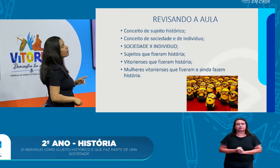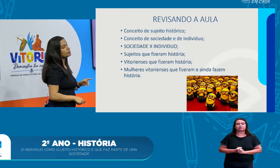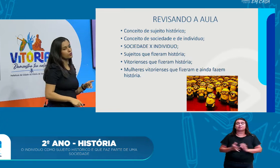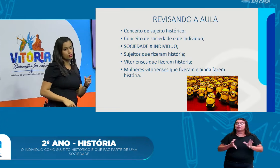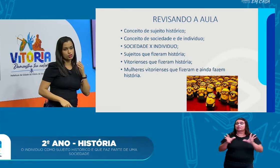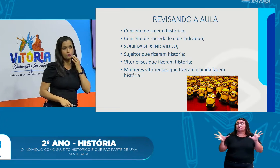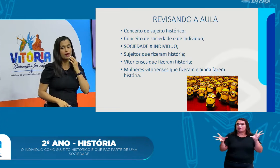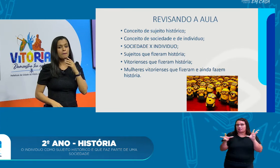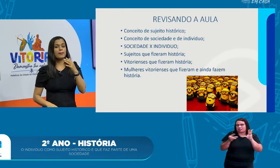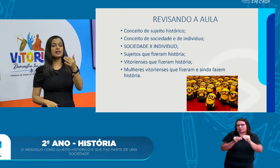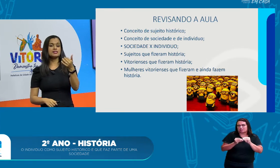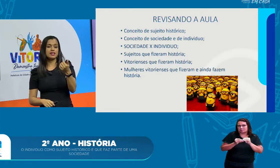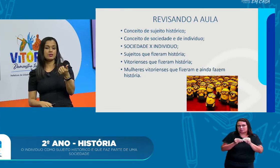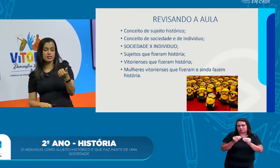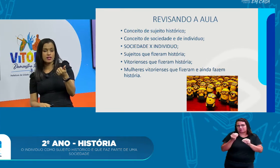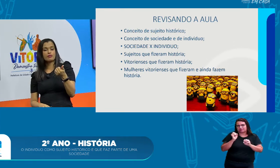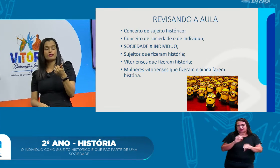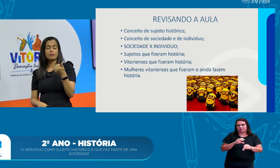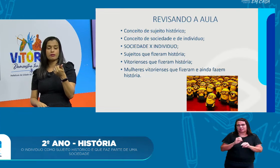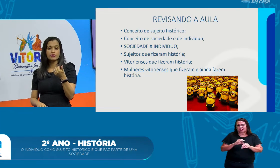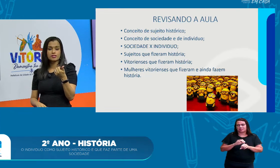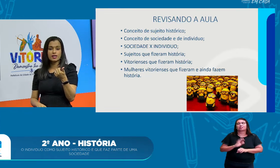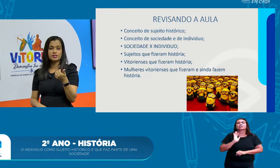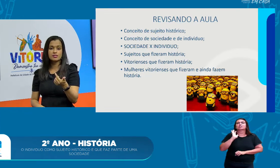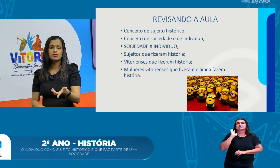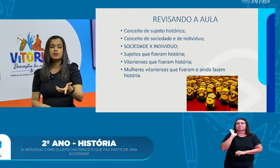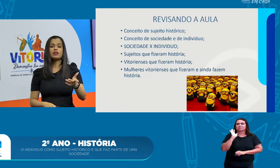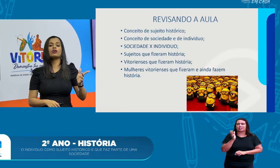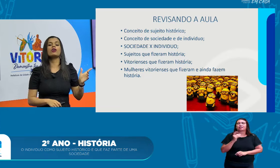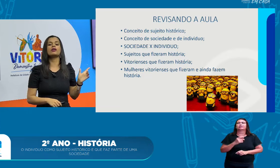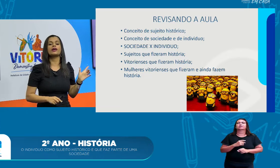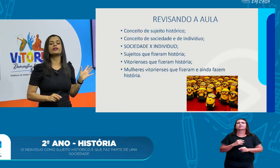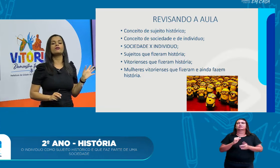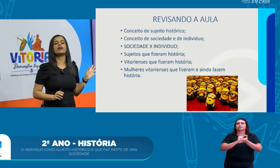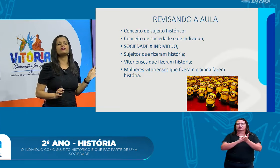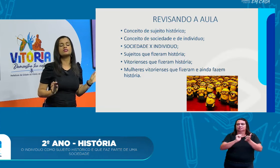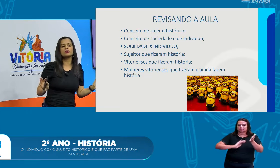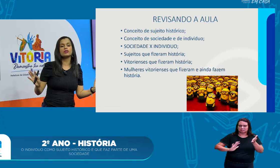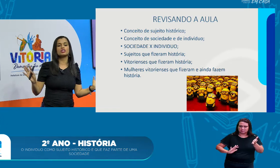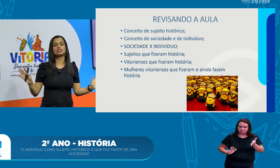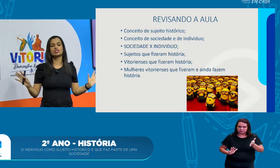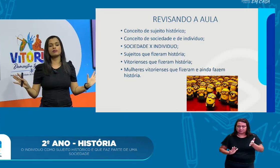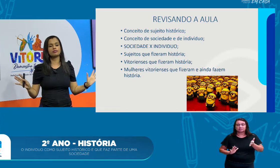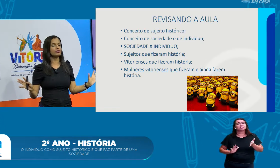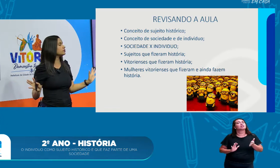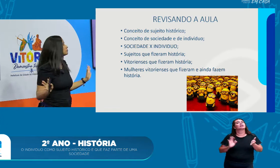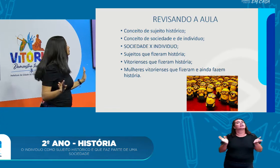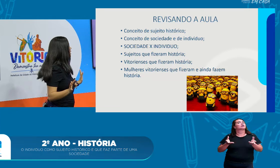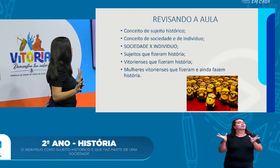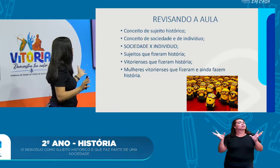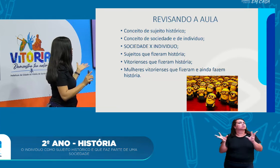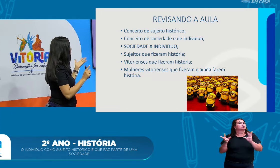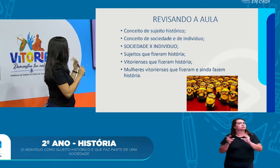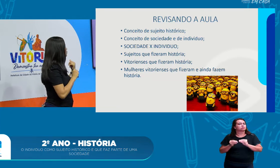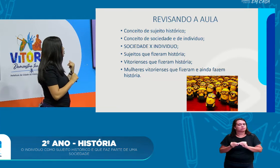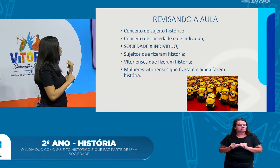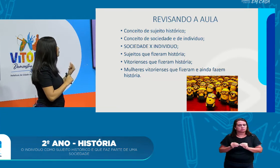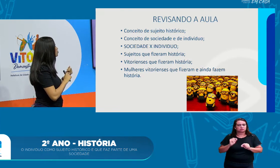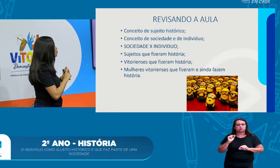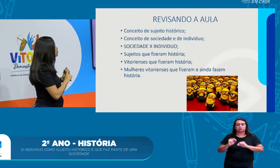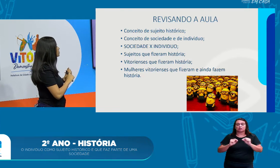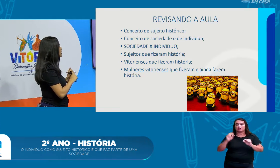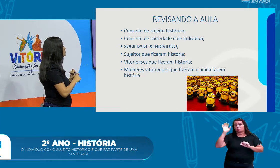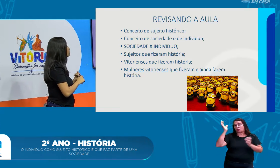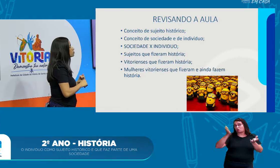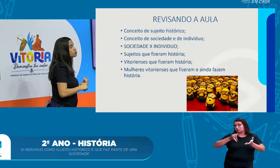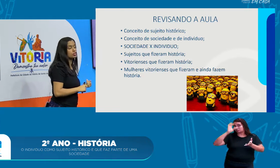Revisando a aula de hoje. Passei o desafio para vocês e coloquei aqui uma revisão do que a gente já viu. Vamos lá. Nós vimos